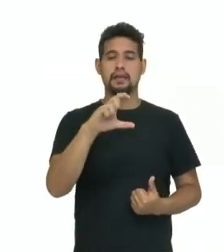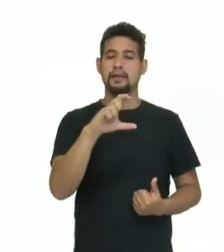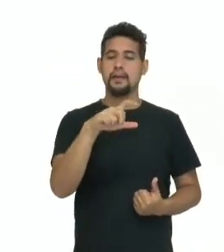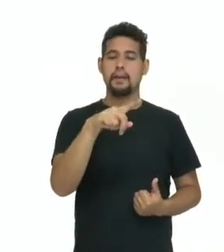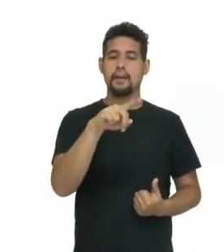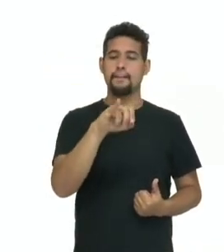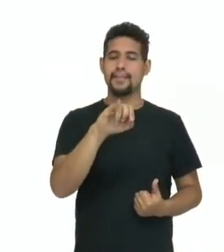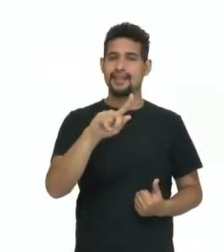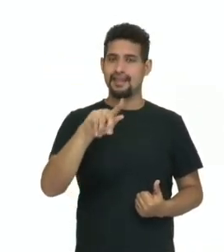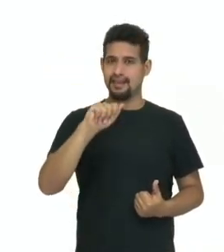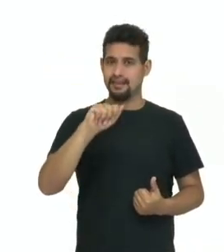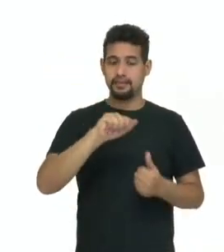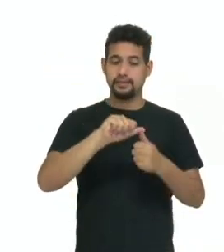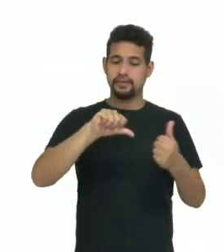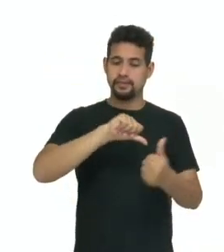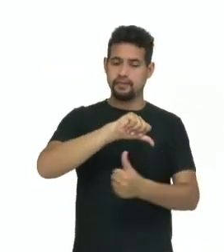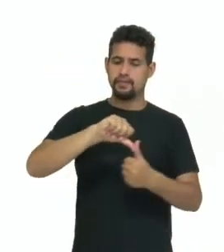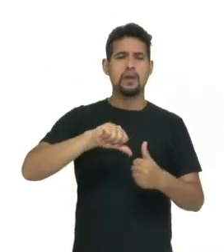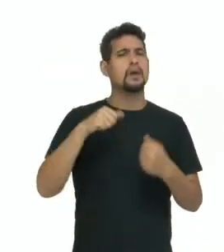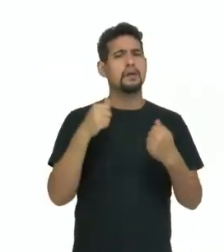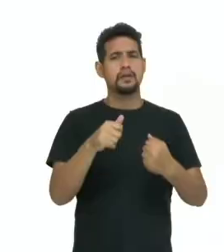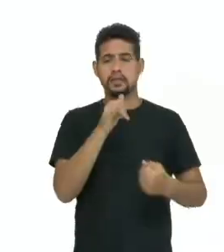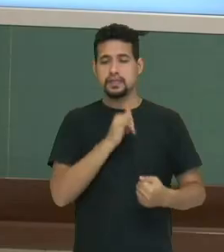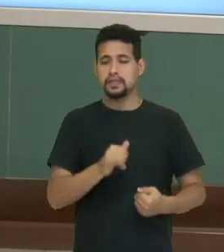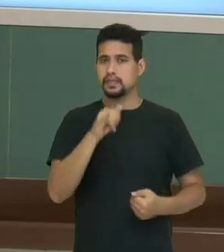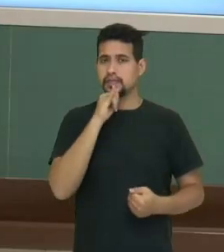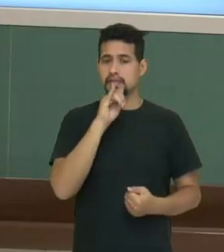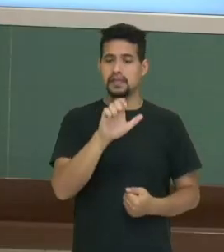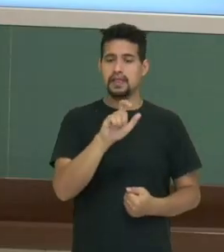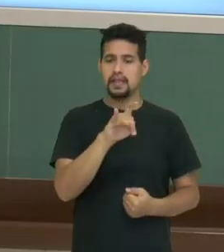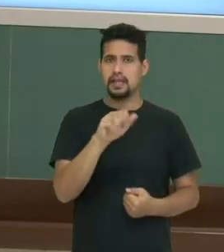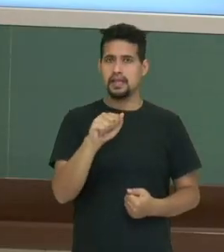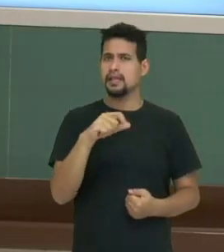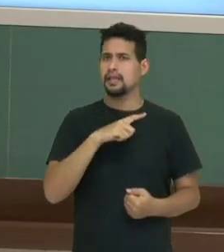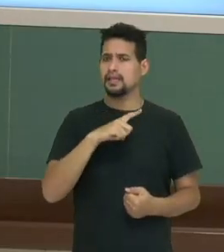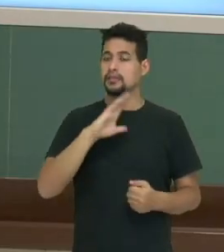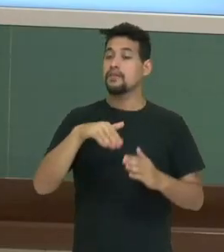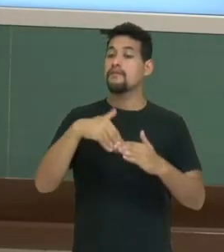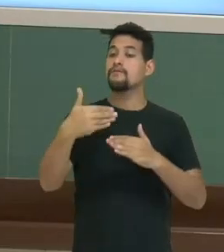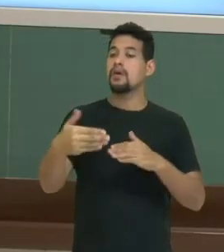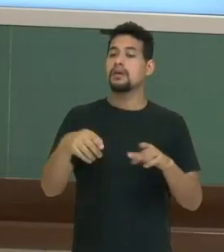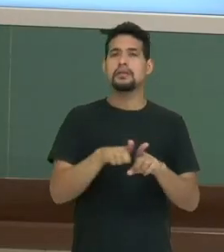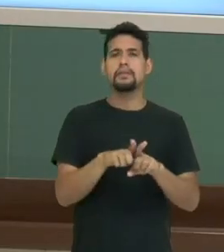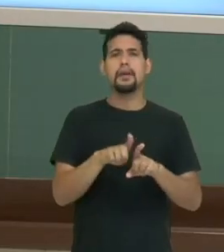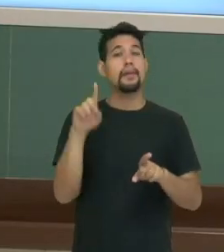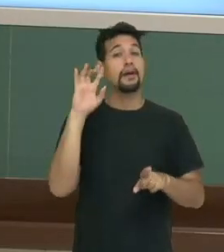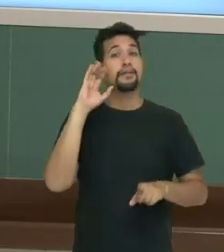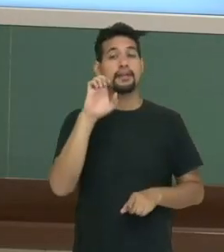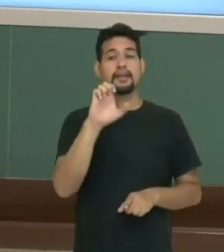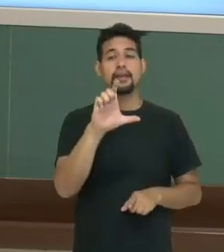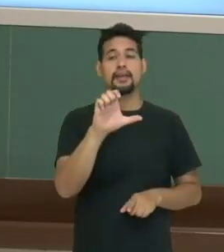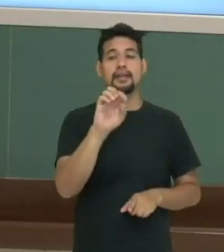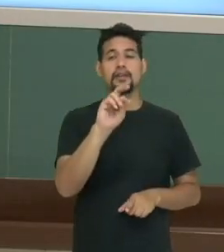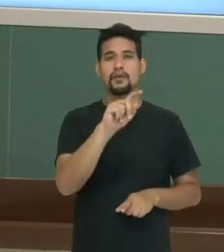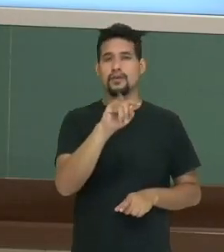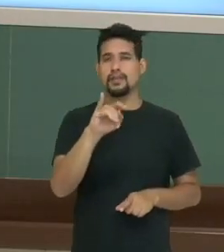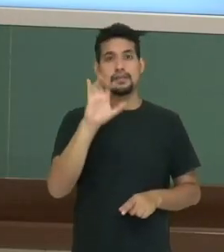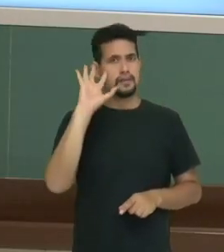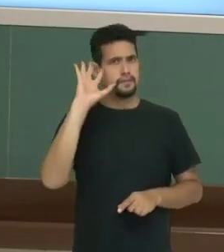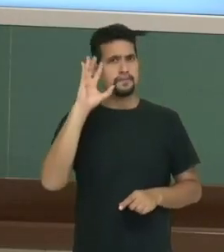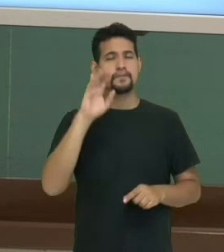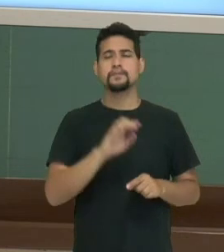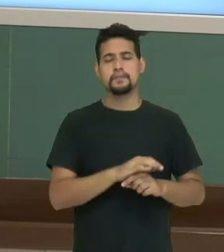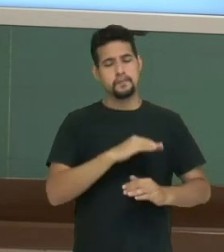O inverso, então, eu preciso de uma energia elétrica que vem de uma fonte externa para que a eletrólise aconteça, que é um processo